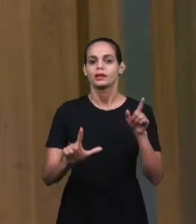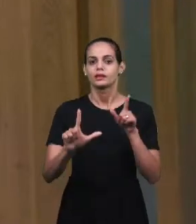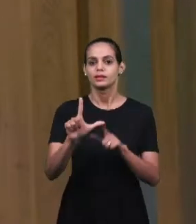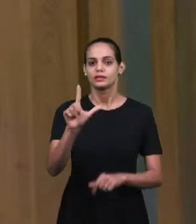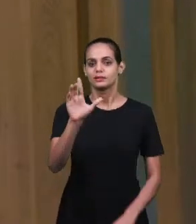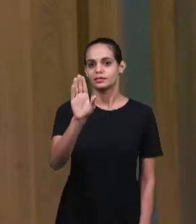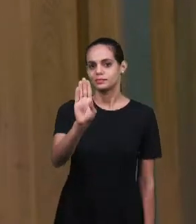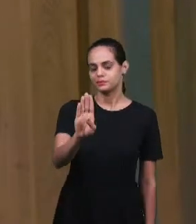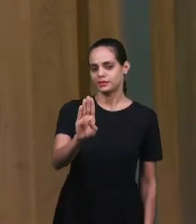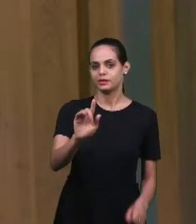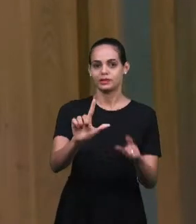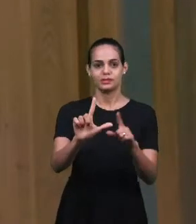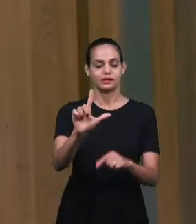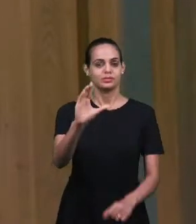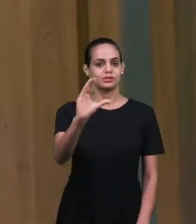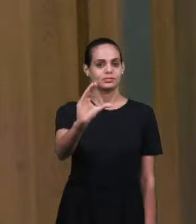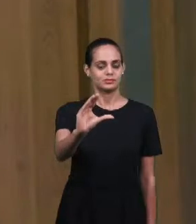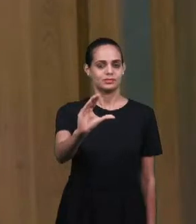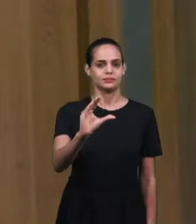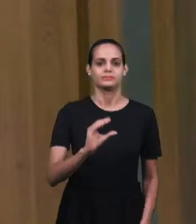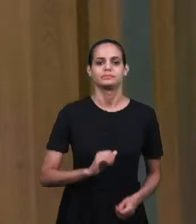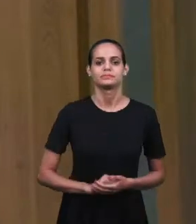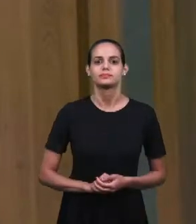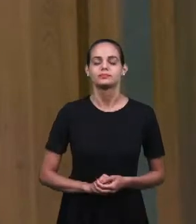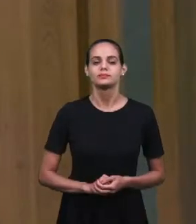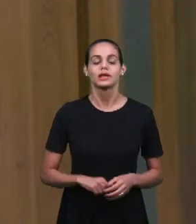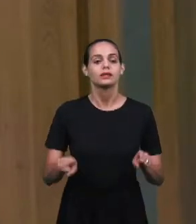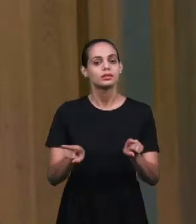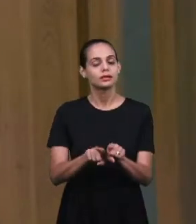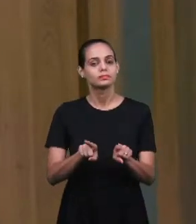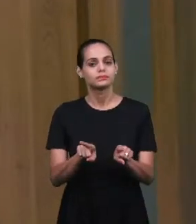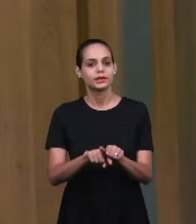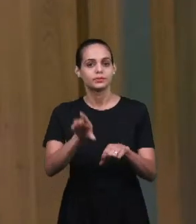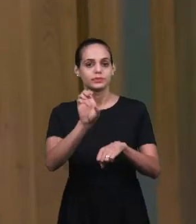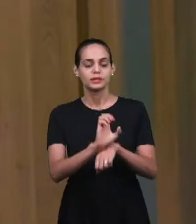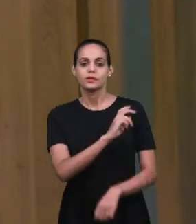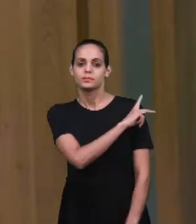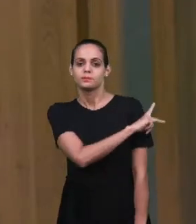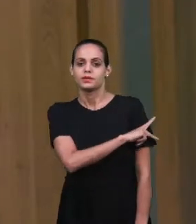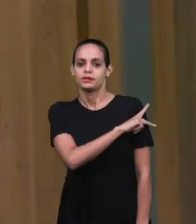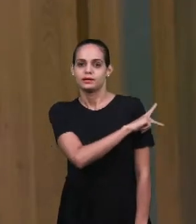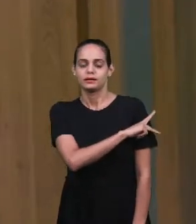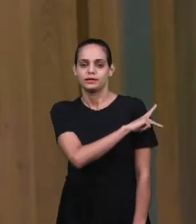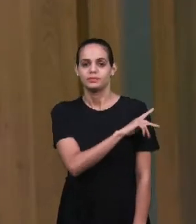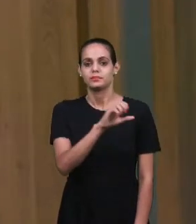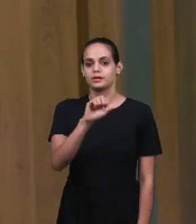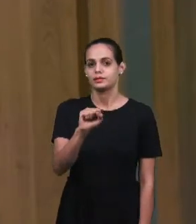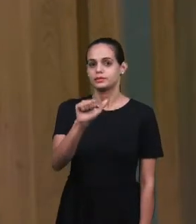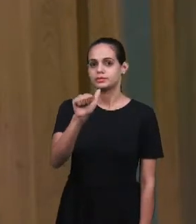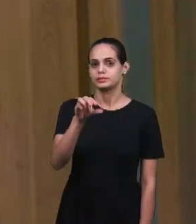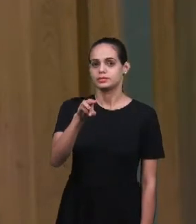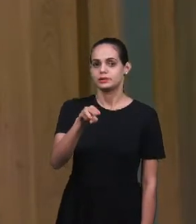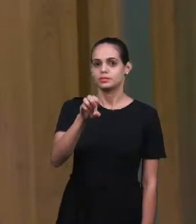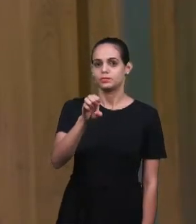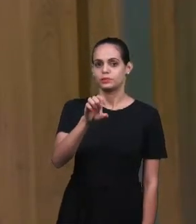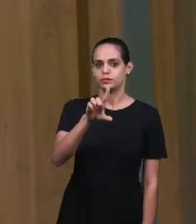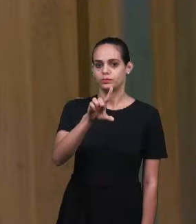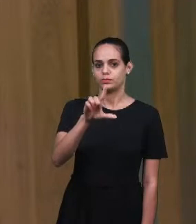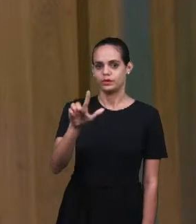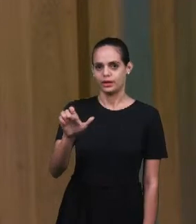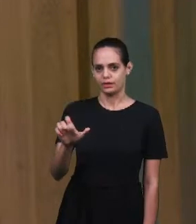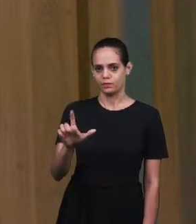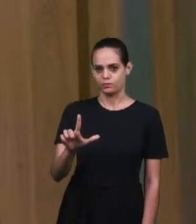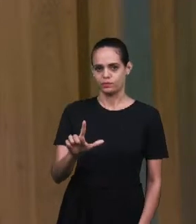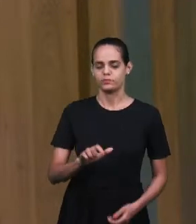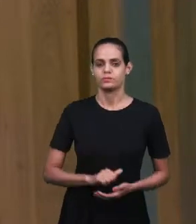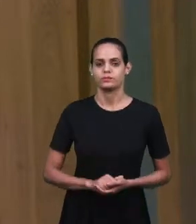e a letra C vem também do estado da Paraíba, onde o Samuel da classe de intermediários, também da mesma